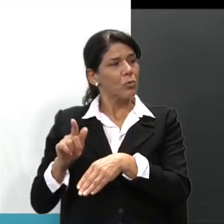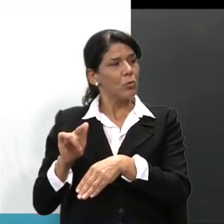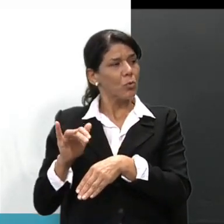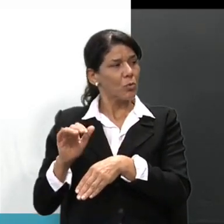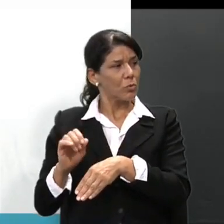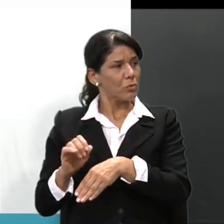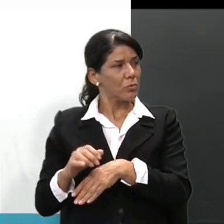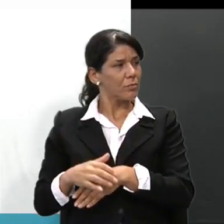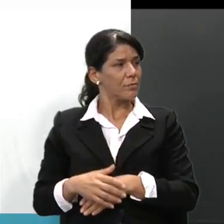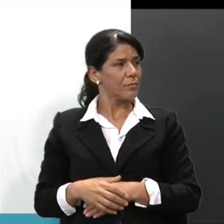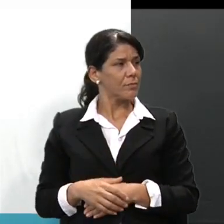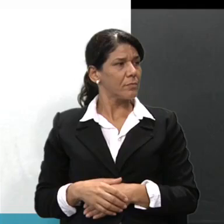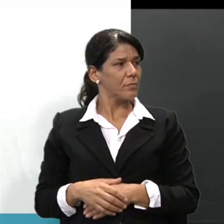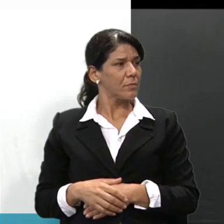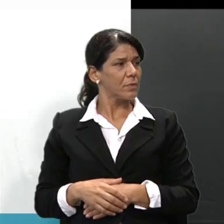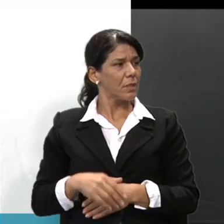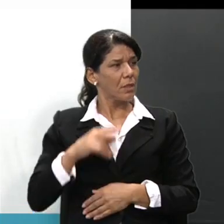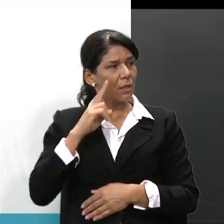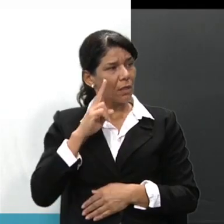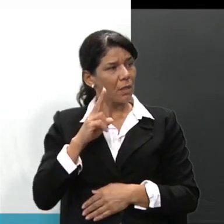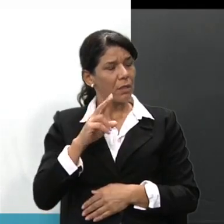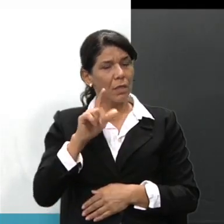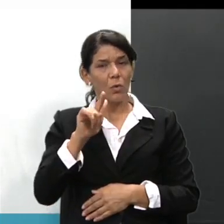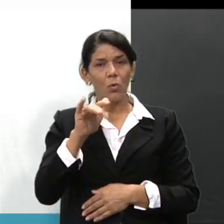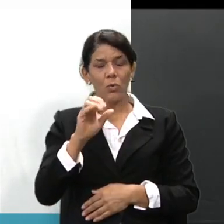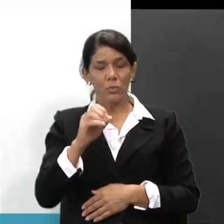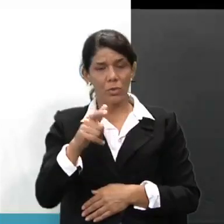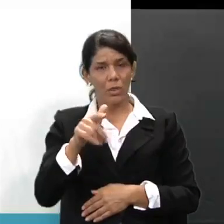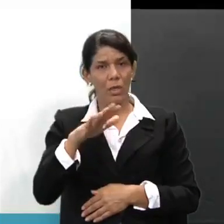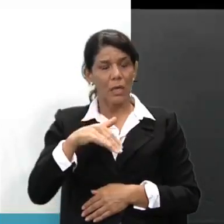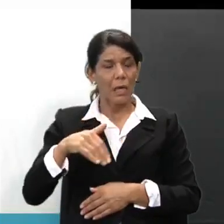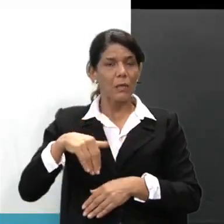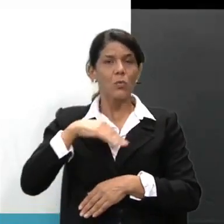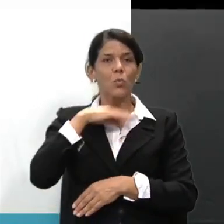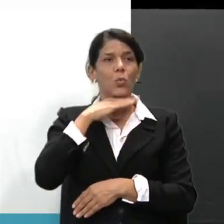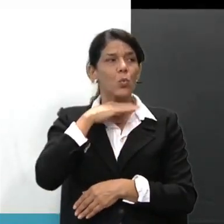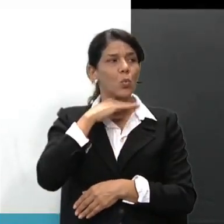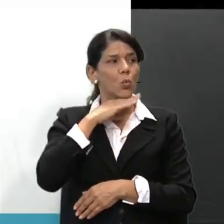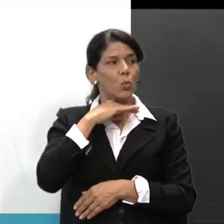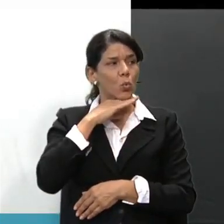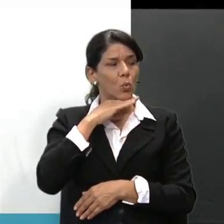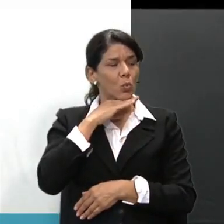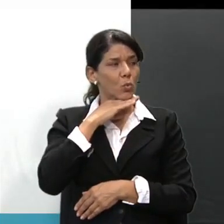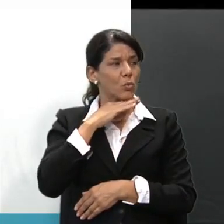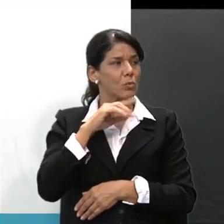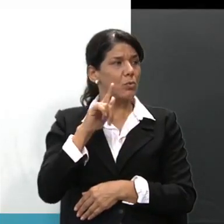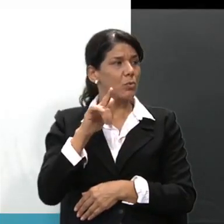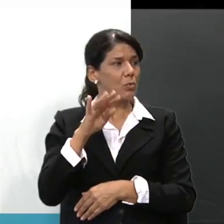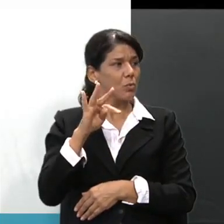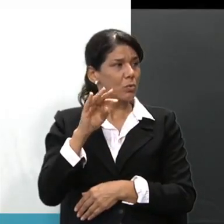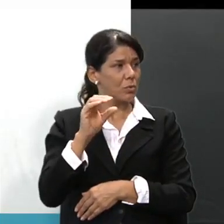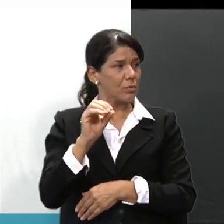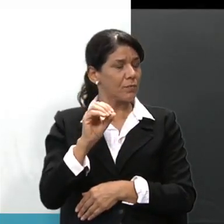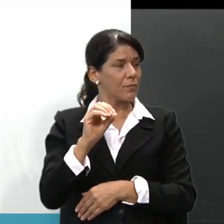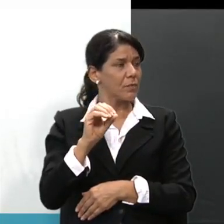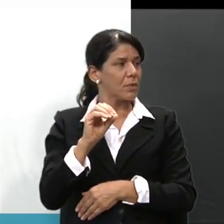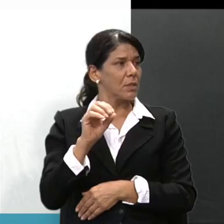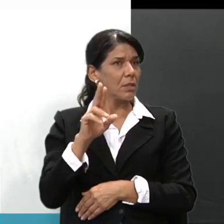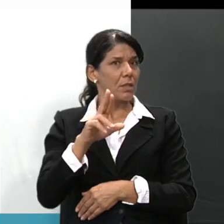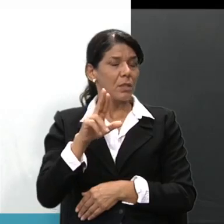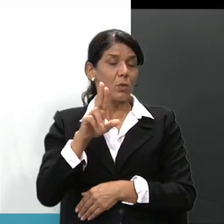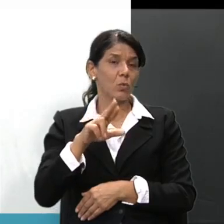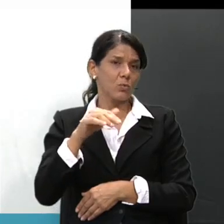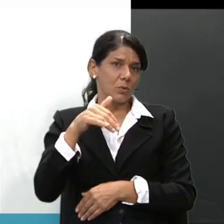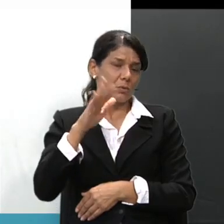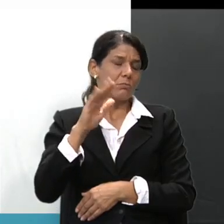ó, dorsoglúteo, que é a parte, então, posterior de trás ali do nosso glúteo, que a gente os locais